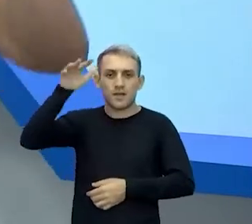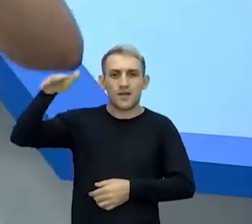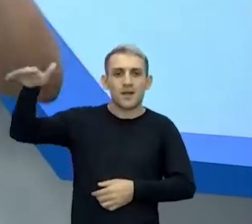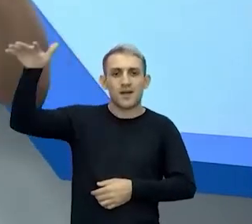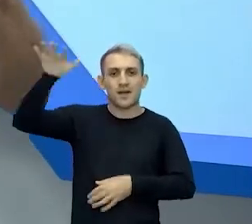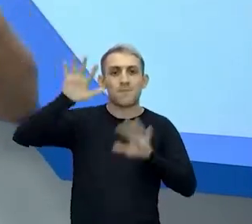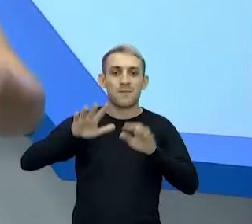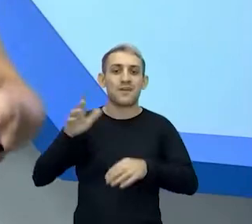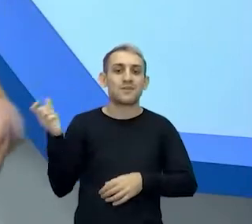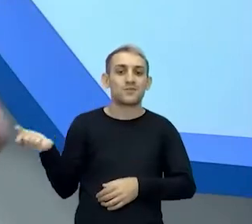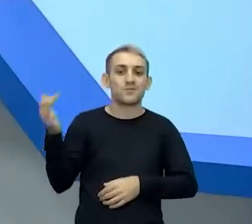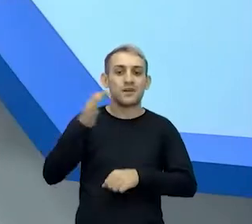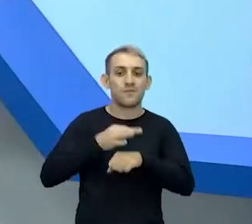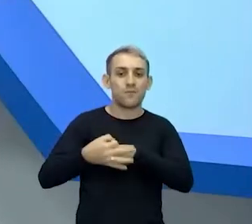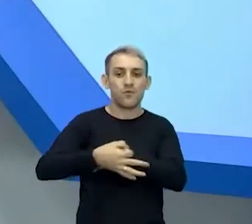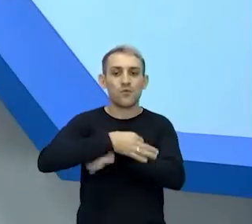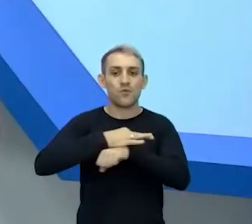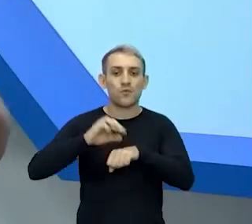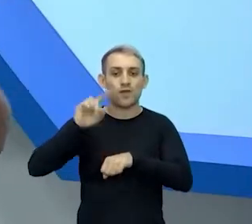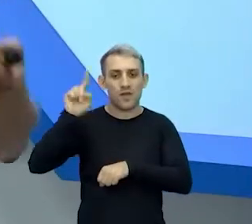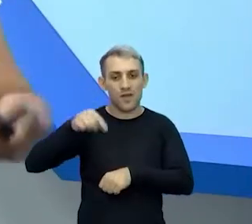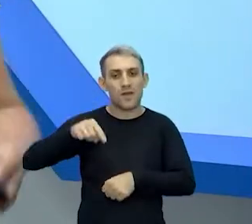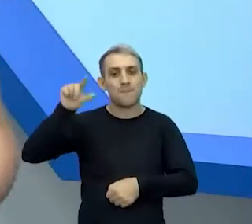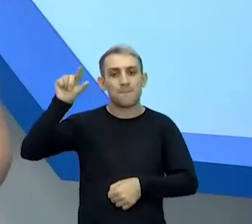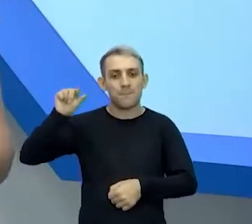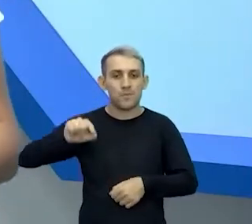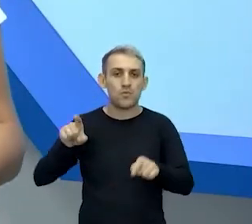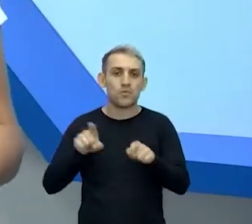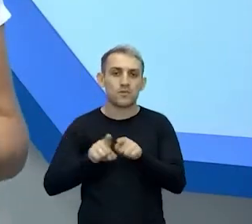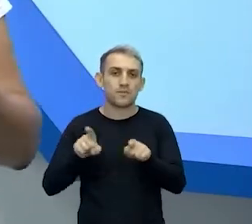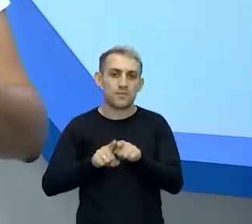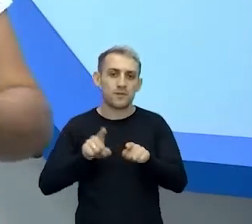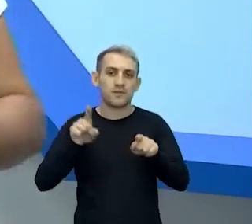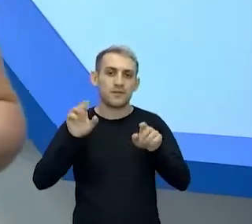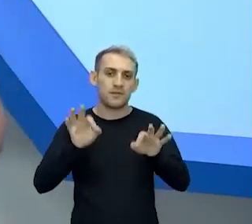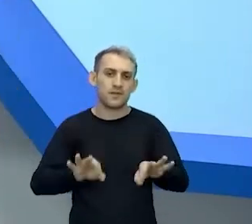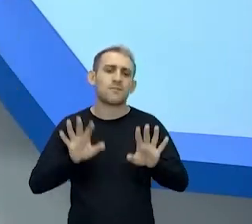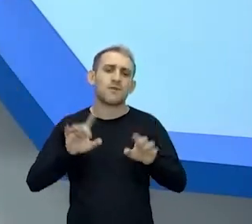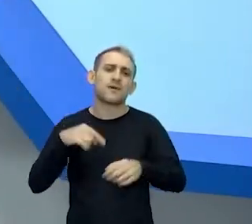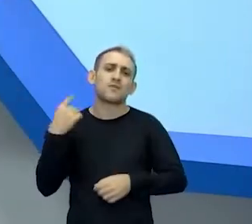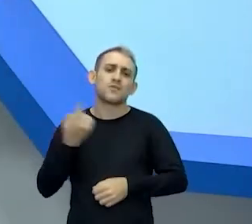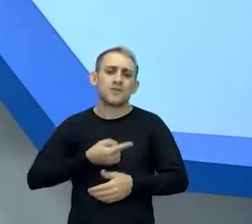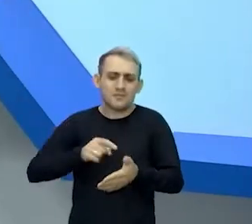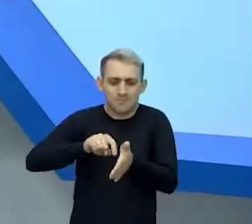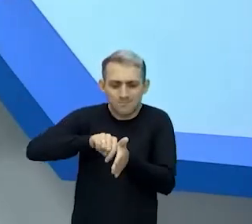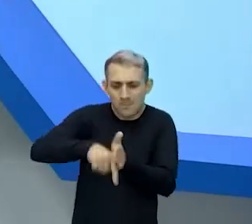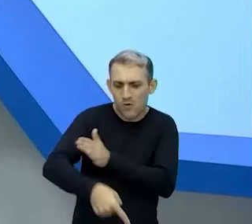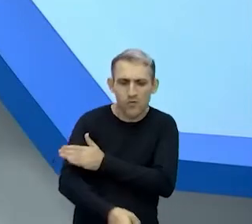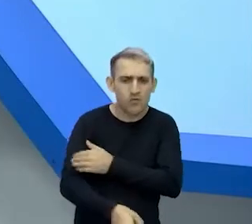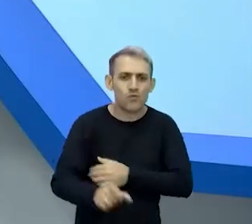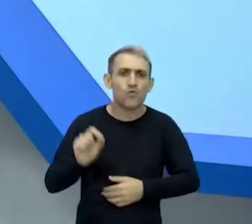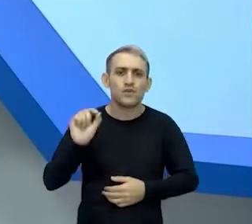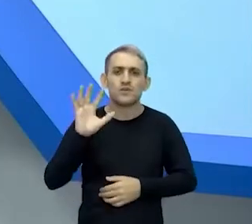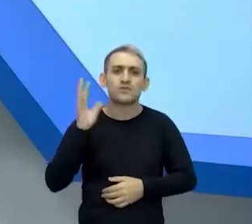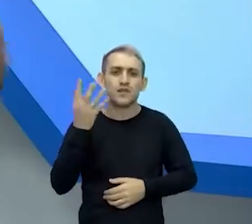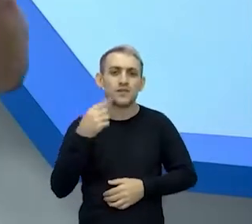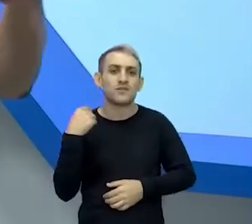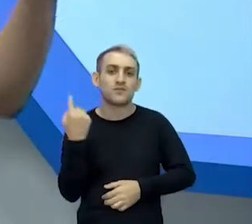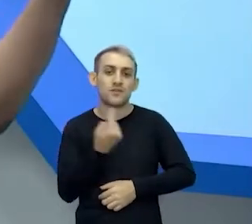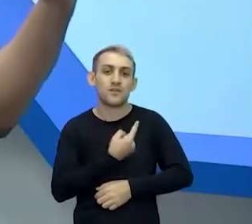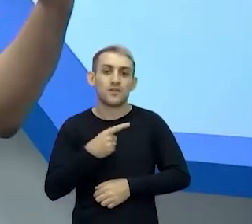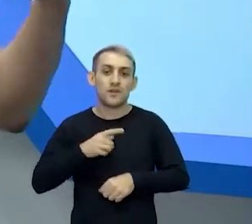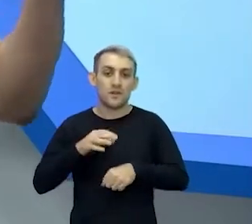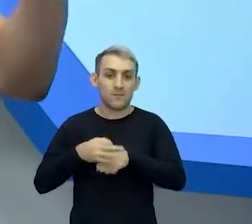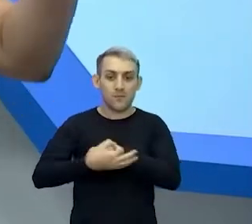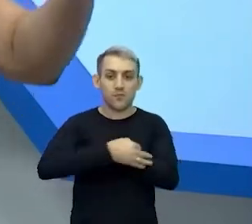a quantidade de moléculas aí é menor, né? A quantidade de partículas. Mas e quando a gente está lá nas profundezas? A gente tem